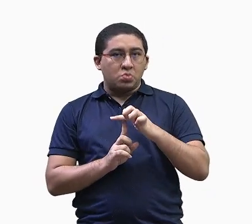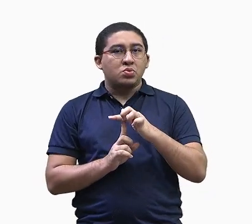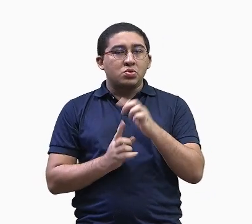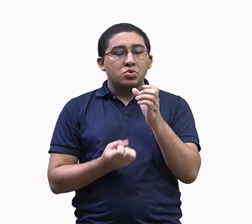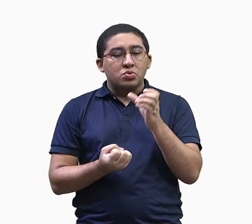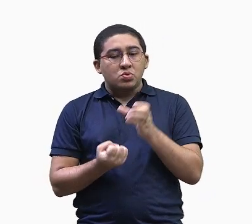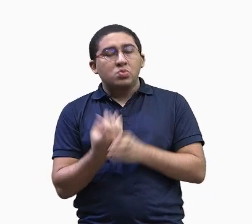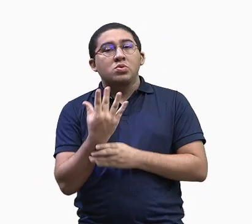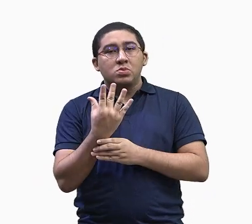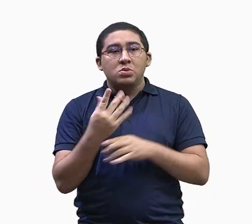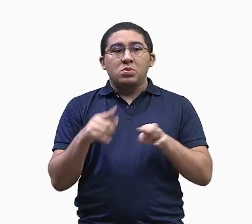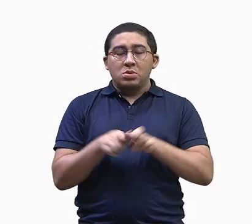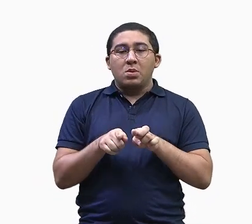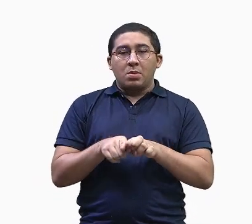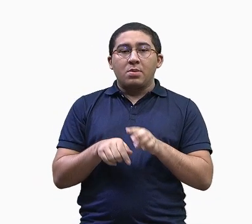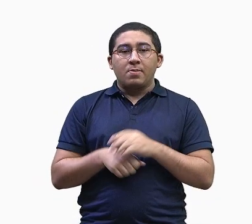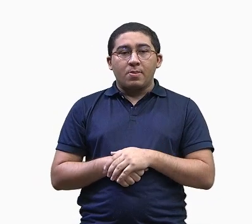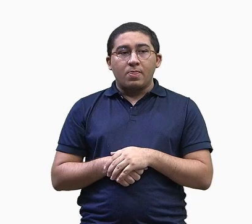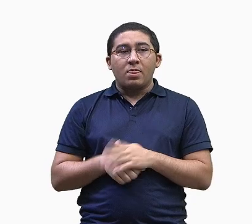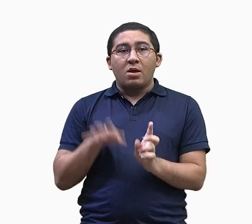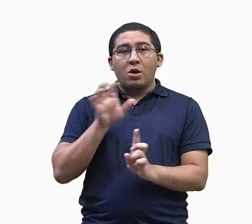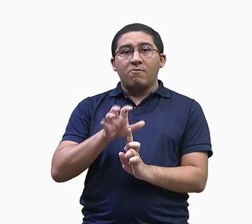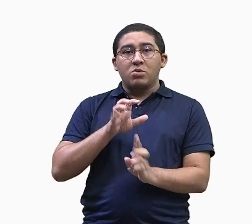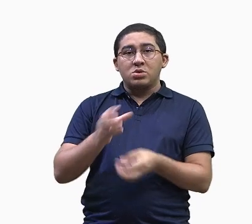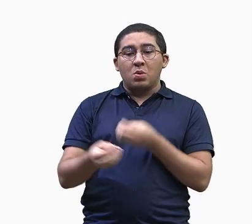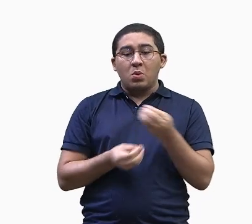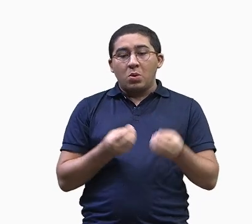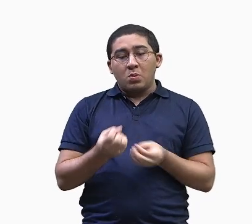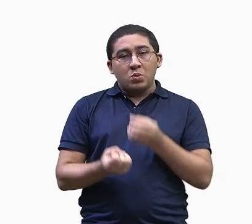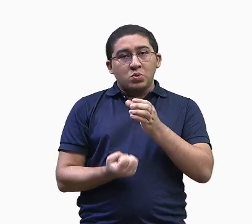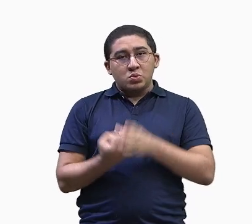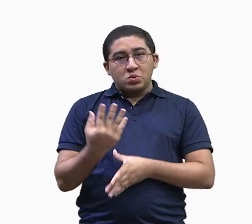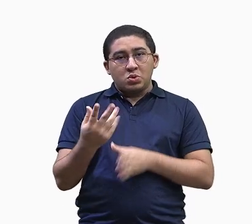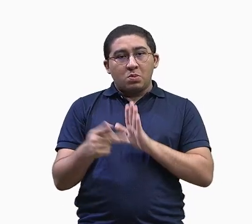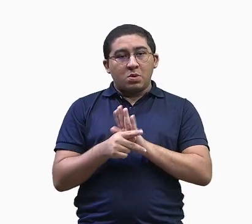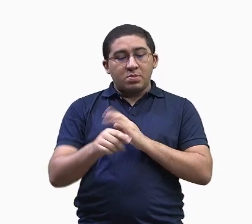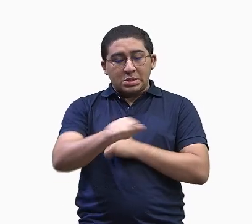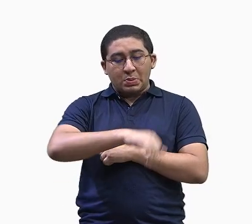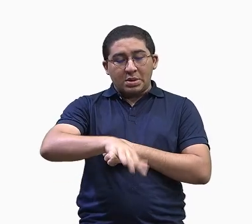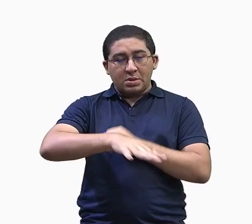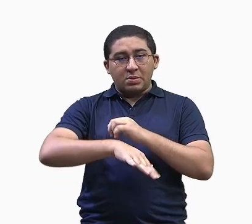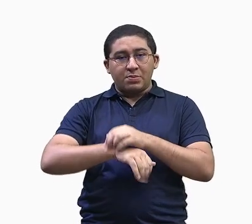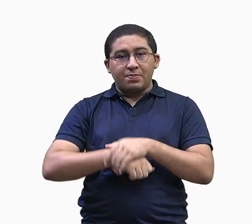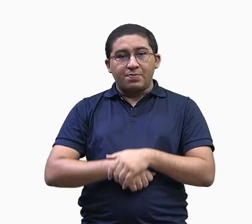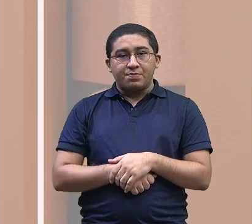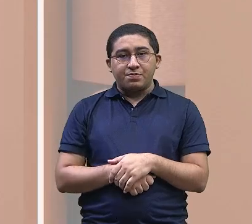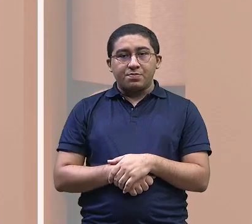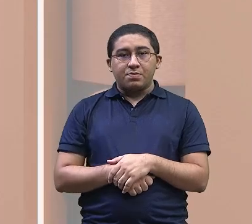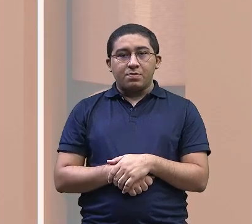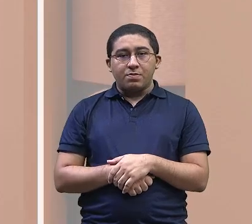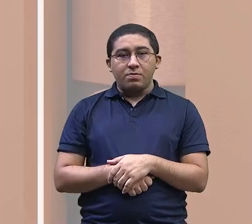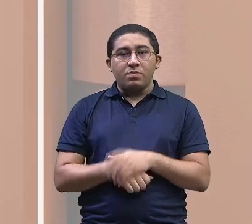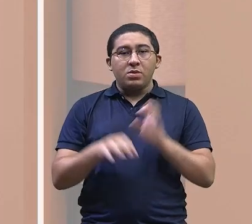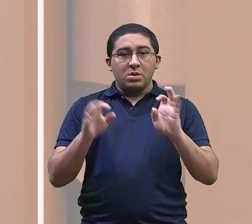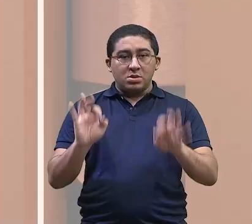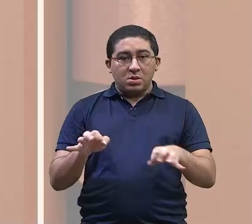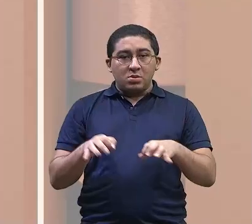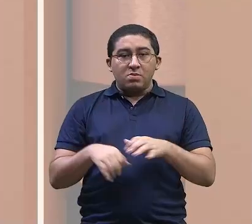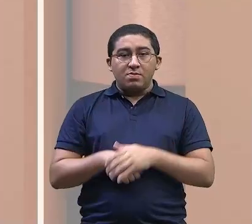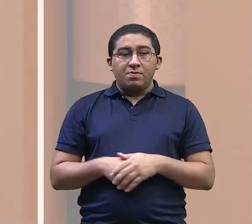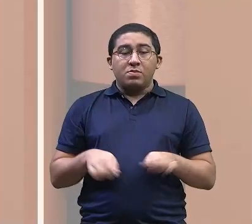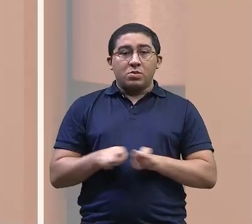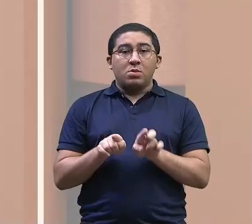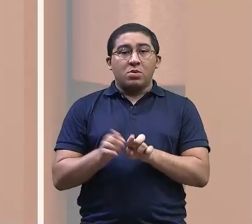vão influenciar aí nesse processo de formação dessas bacias sedimentares, certo? E aí nós